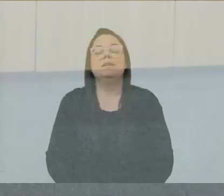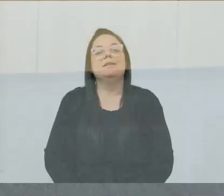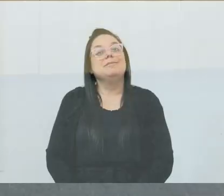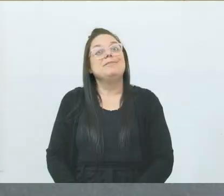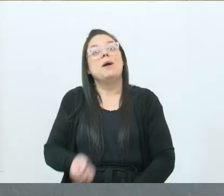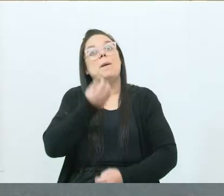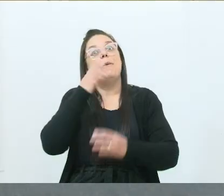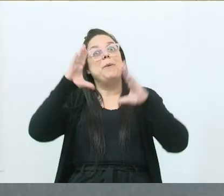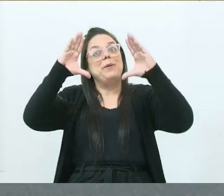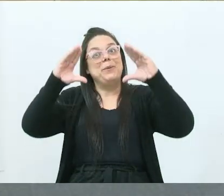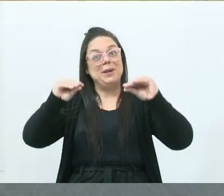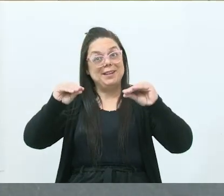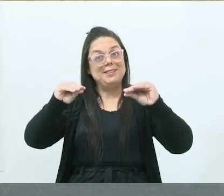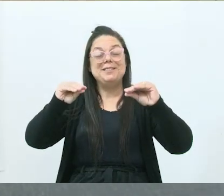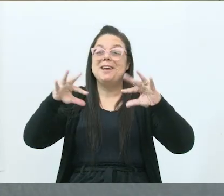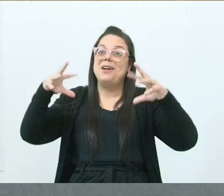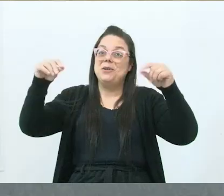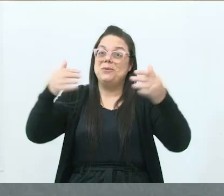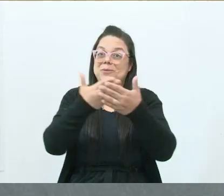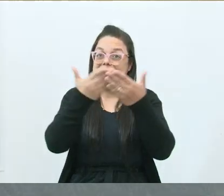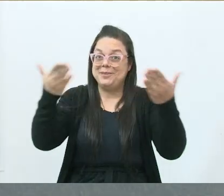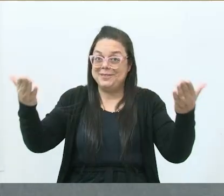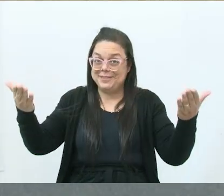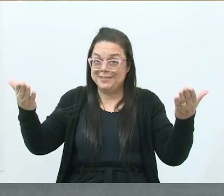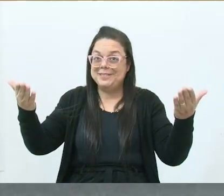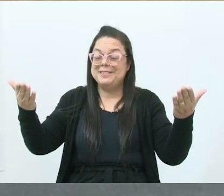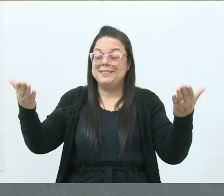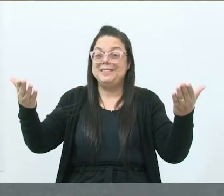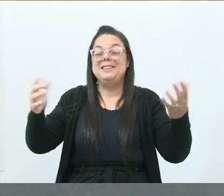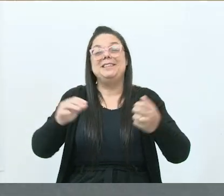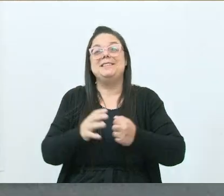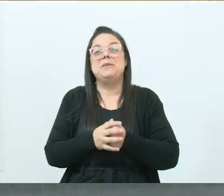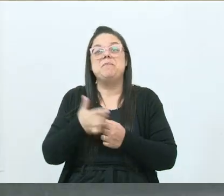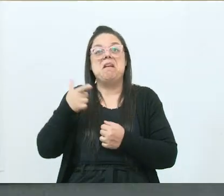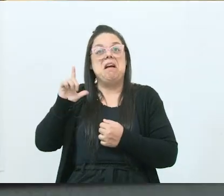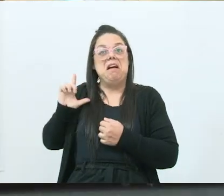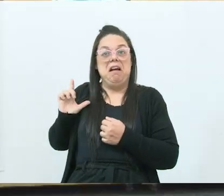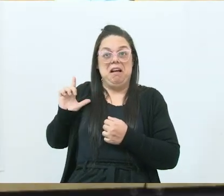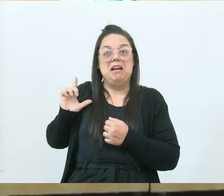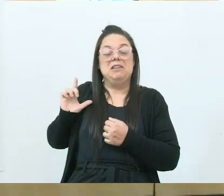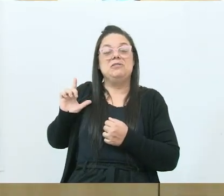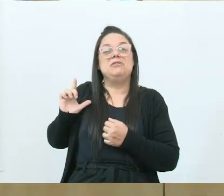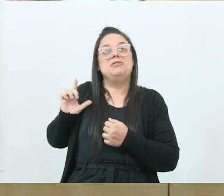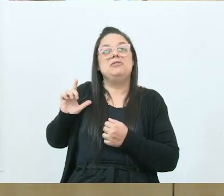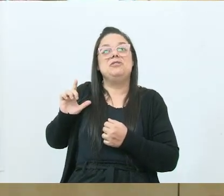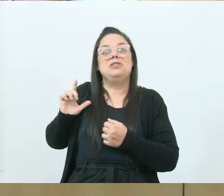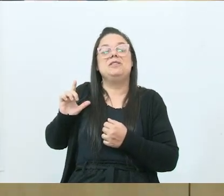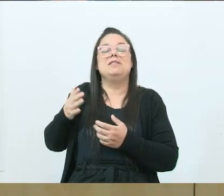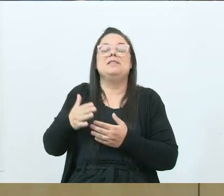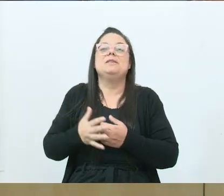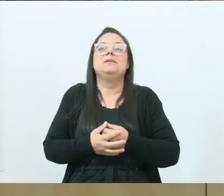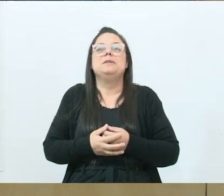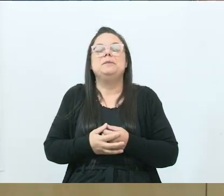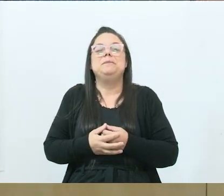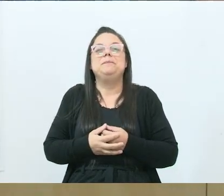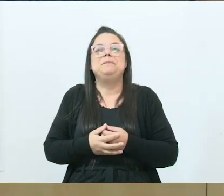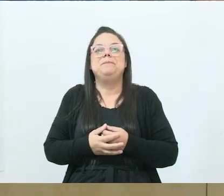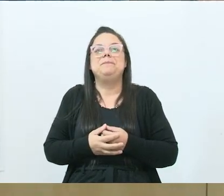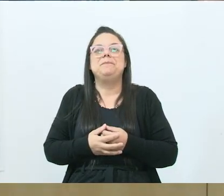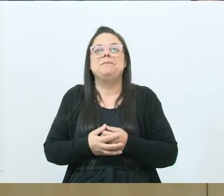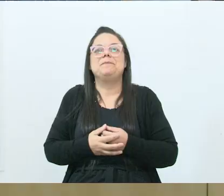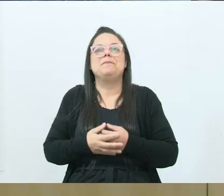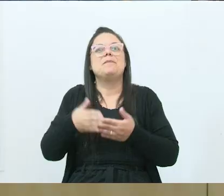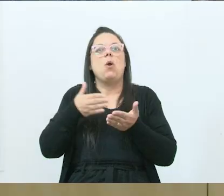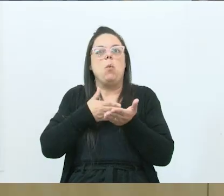Boa noite a todos. Antes de fazer aqui o